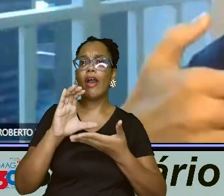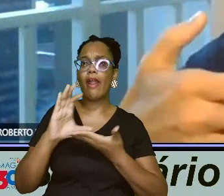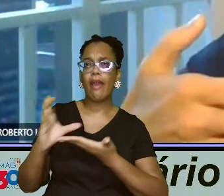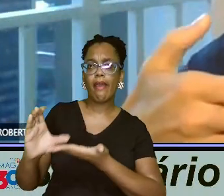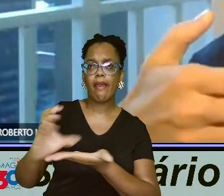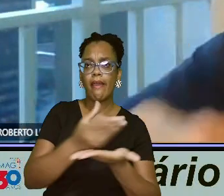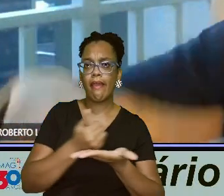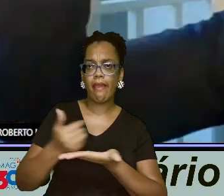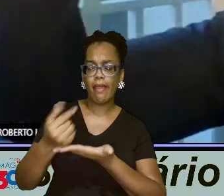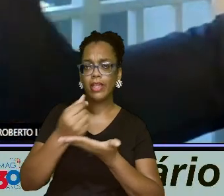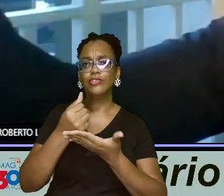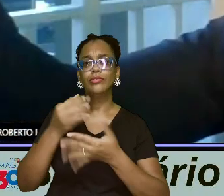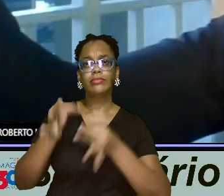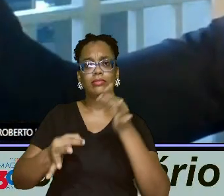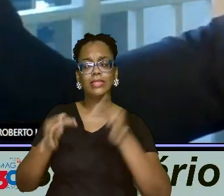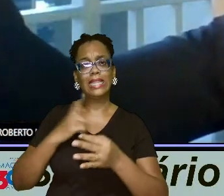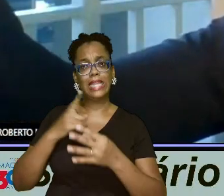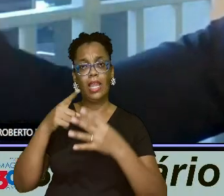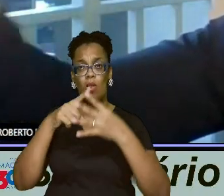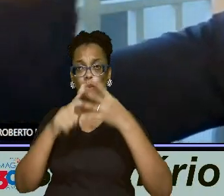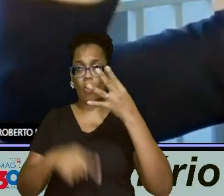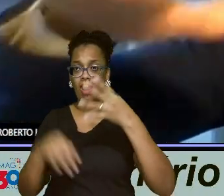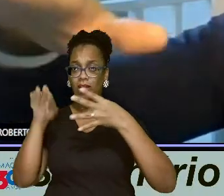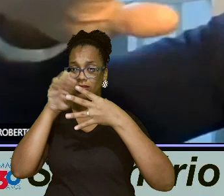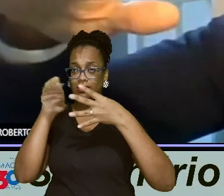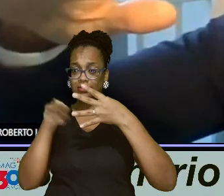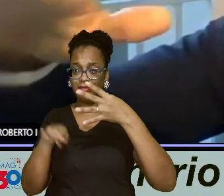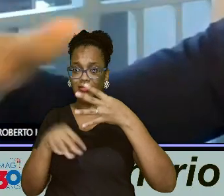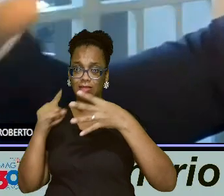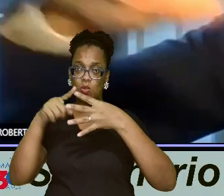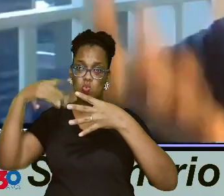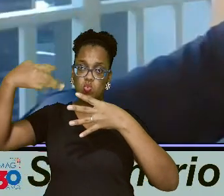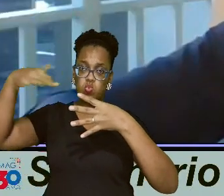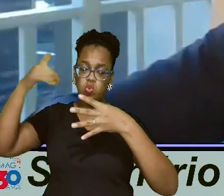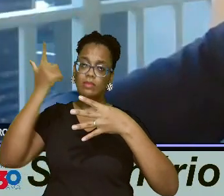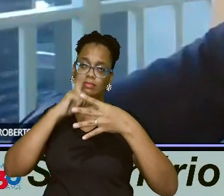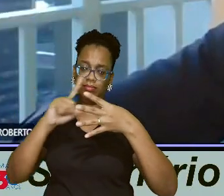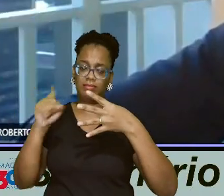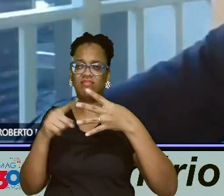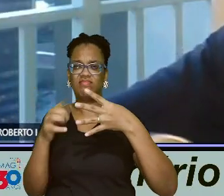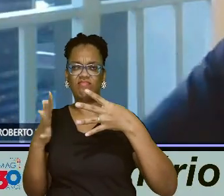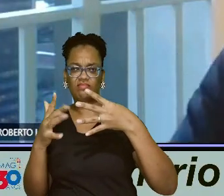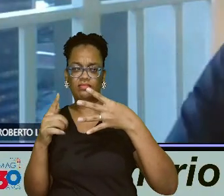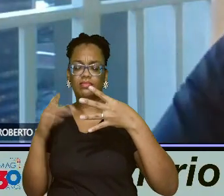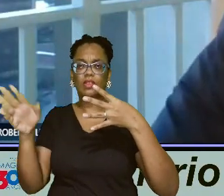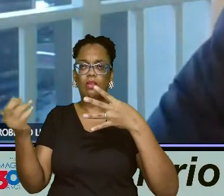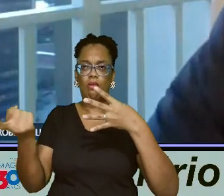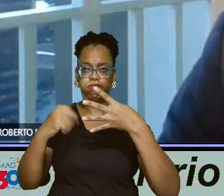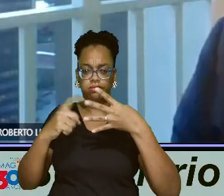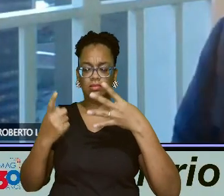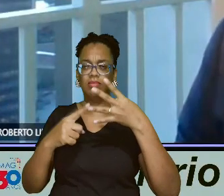divididos em 4 níveis, né? Alta recuperabilidade, média recuperabilidade, baixa recuperabilidade